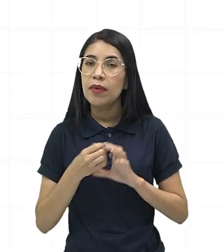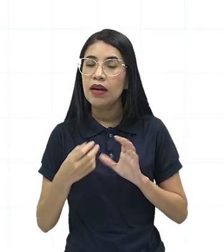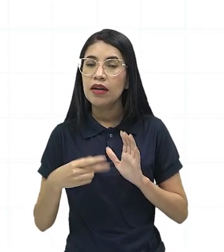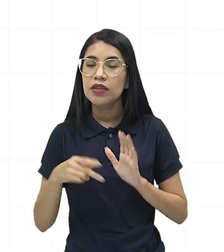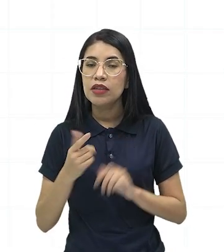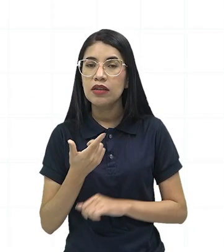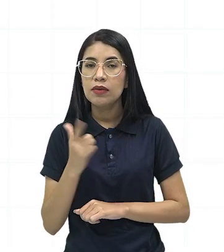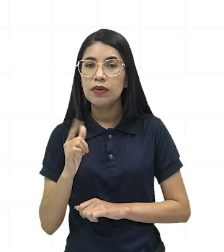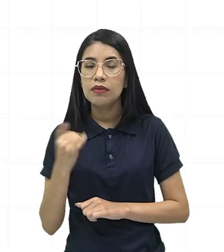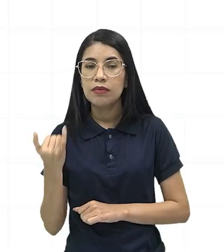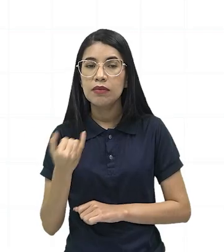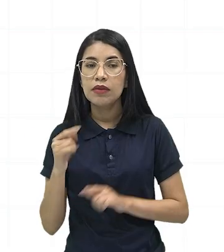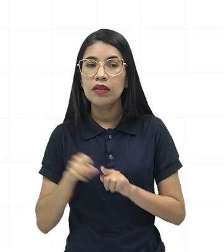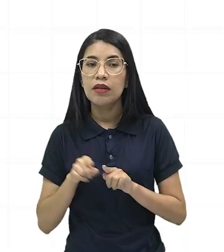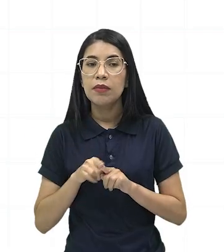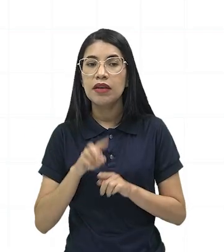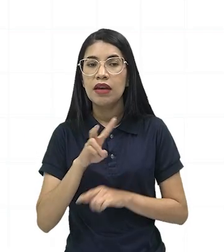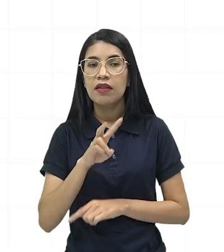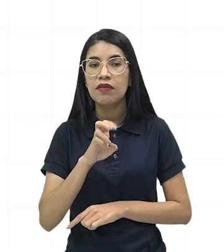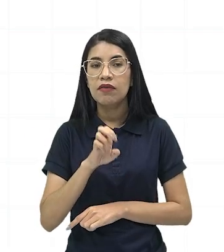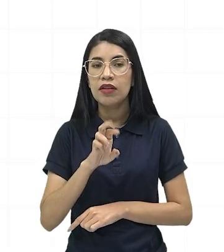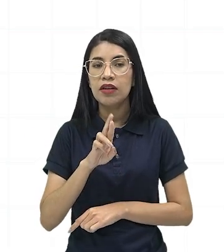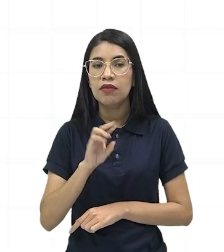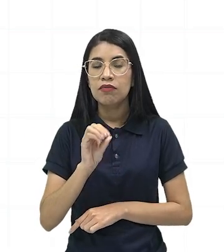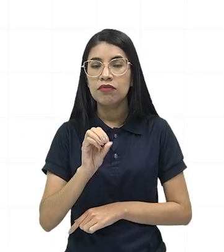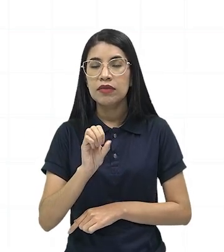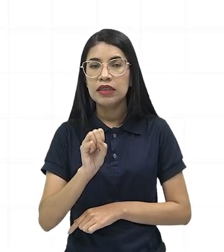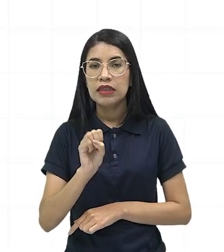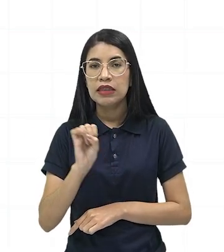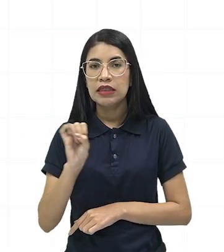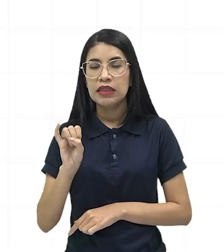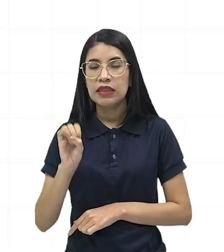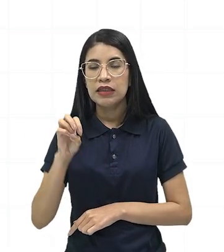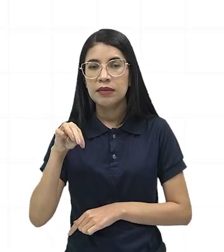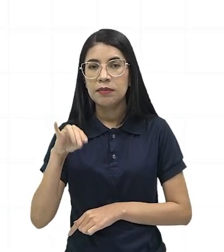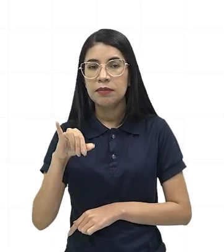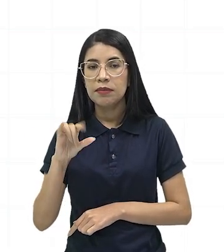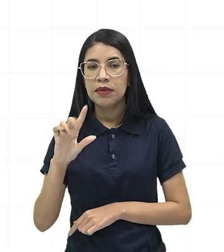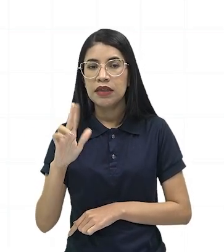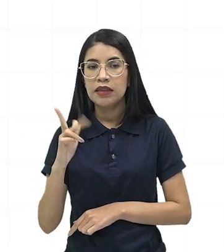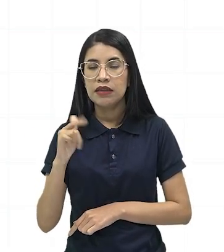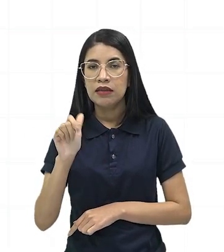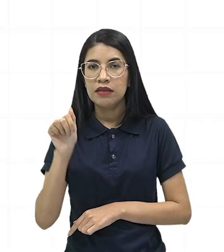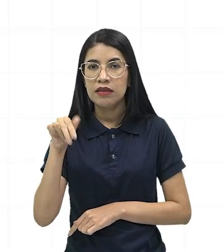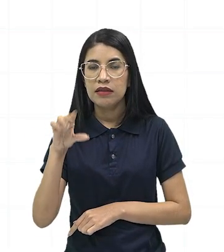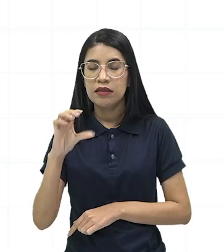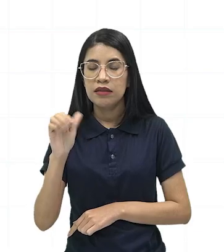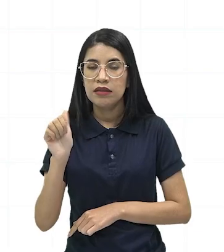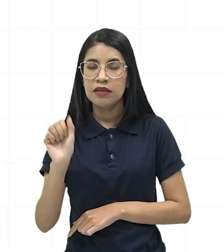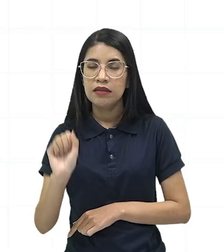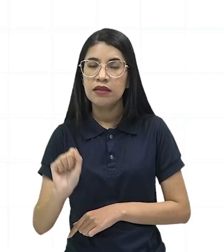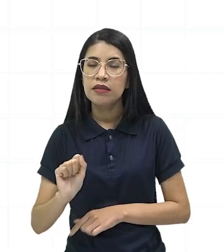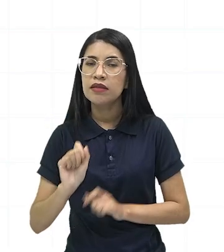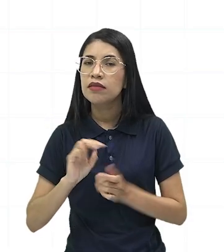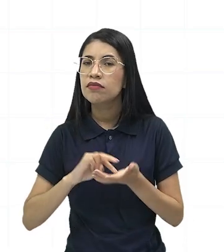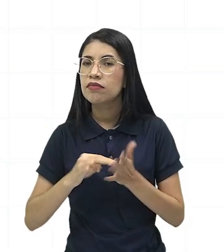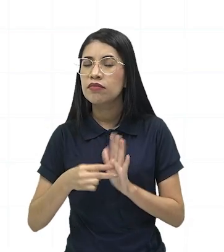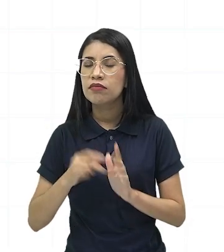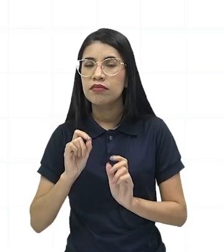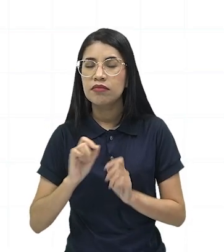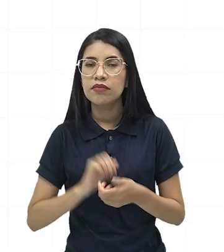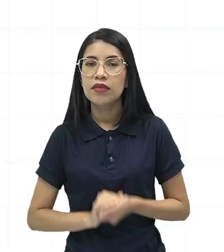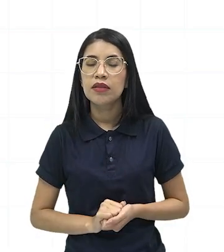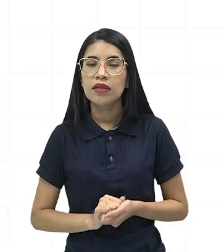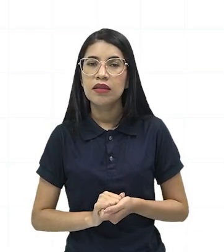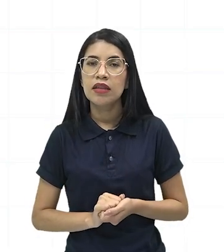que é a questão da verossimilhança. O que acontece? A verossimilhança, ela possui o significado daquilo que